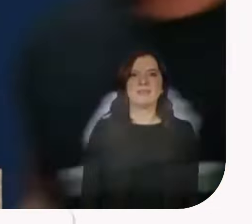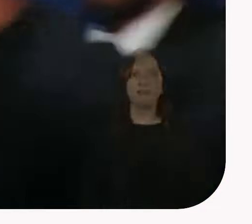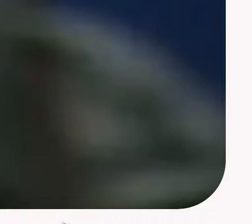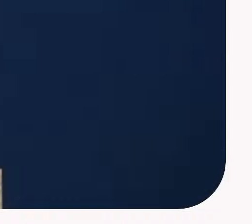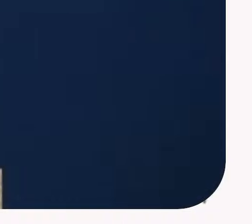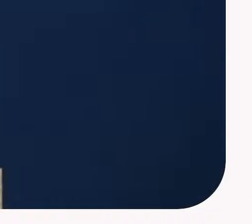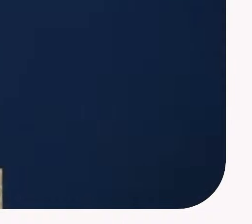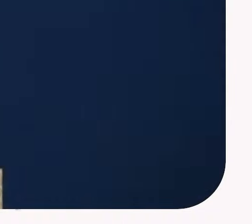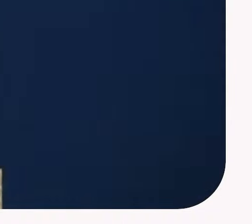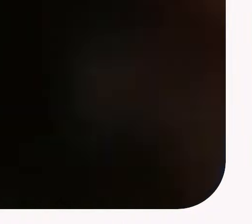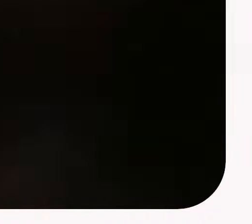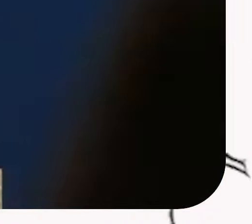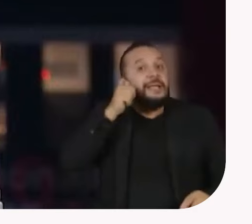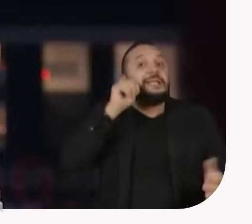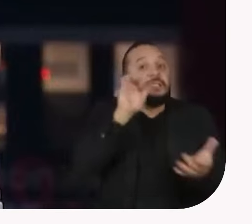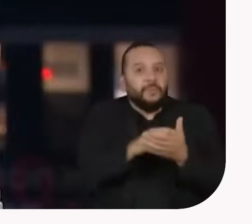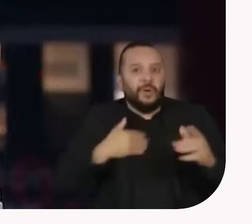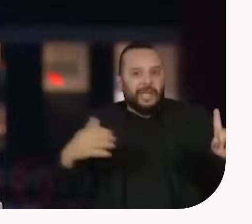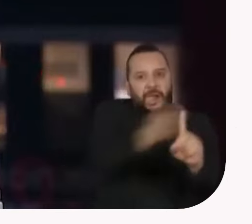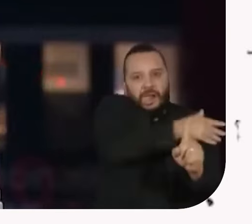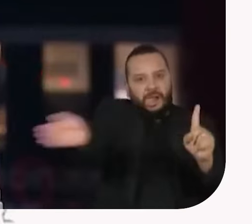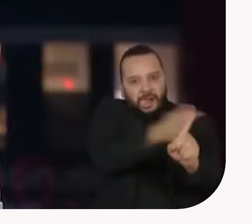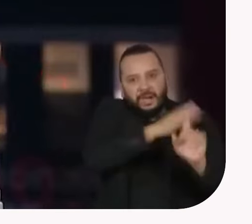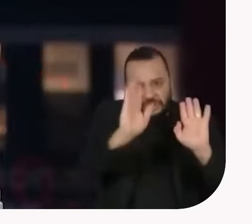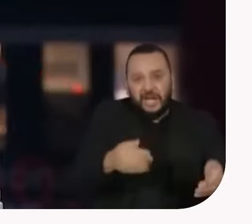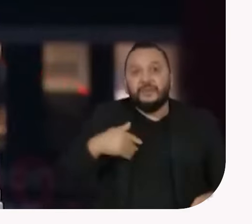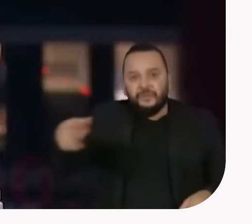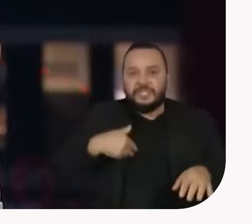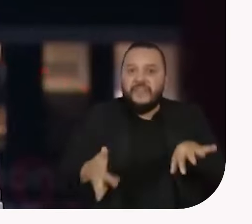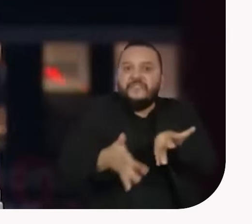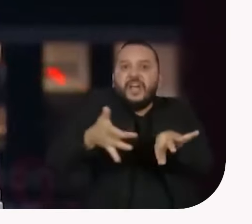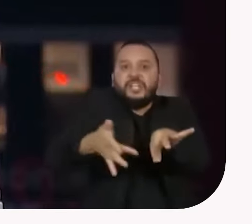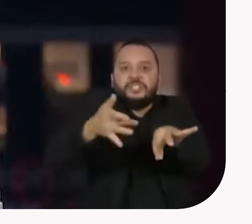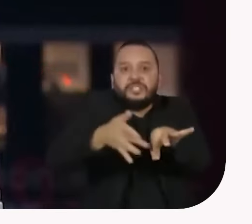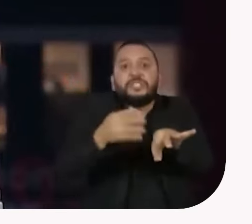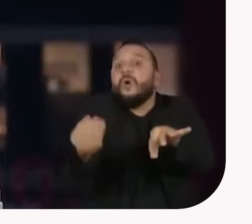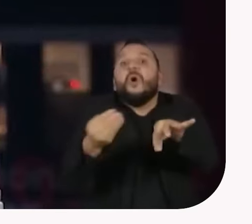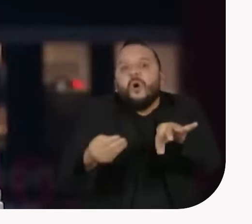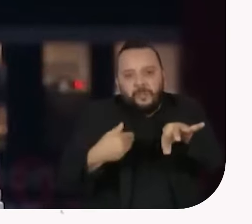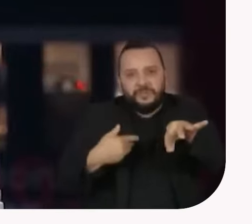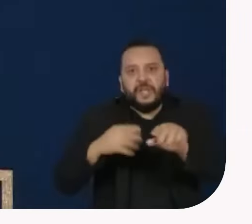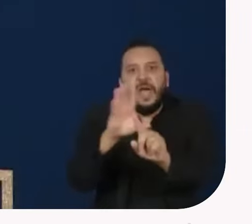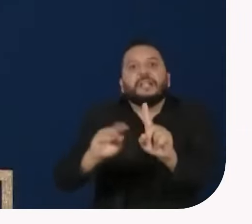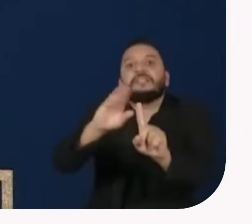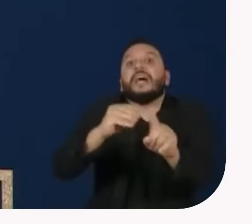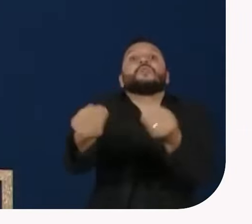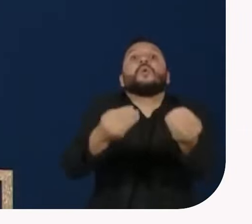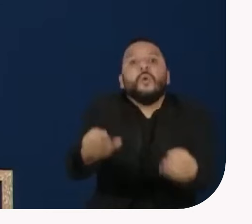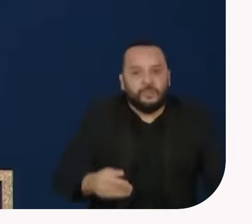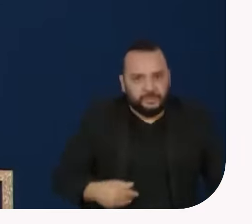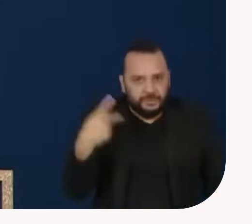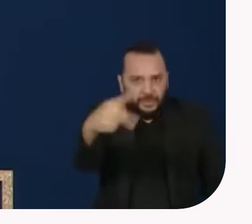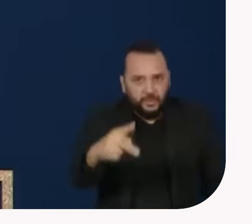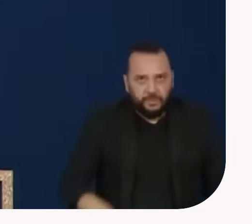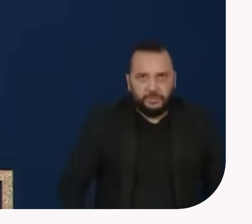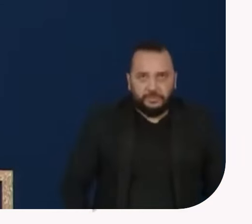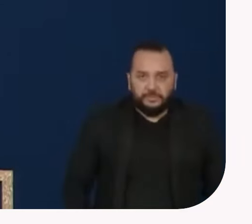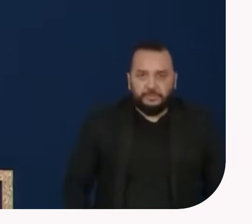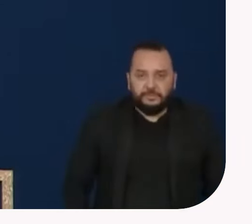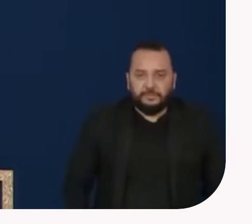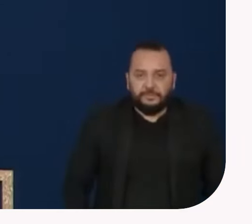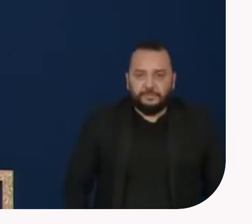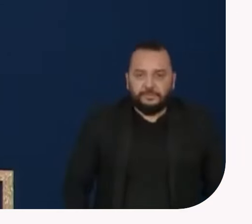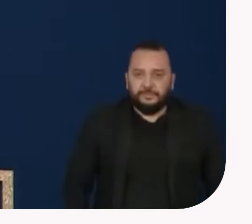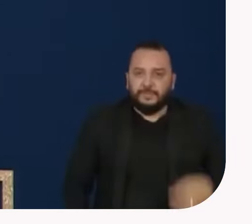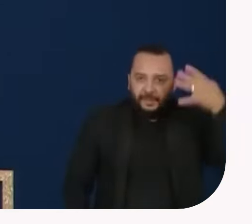da quantidade de açúcar que ele consome, acusou de alguns dos piores crimes do Código Penal e xingou. Xingou muito,